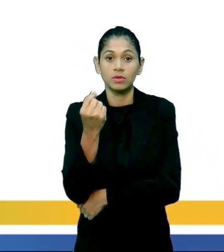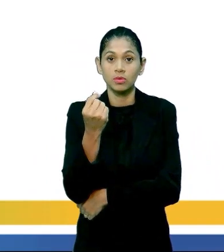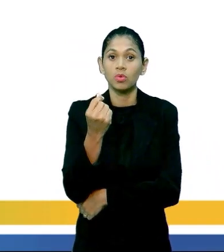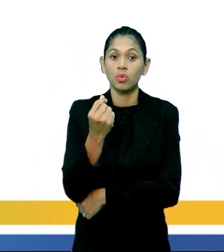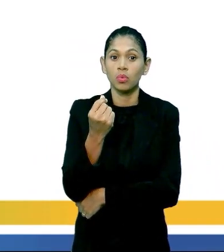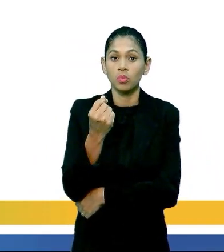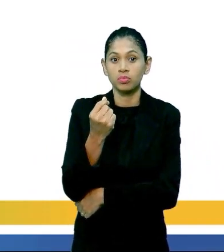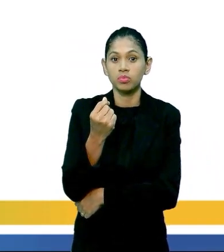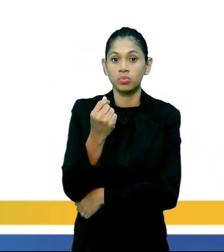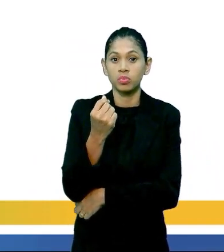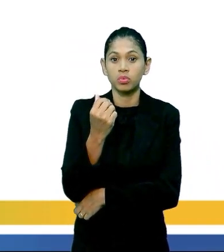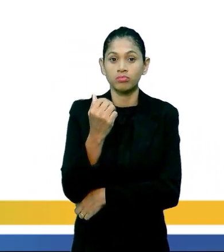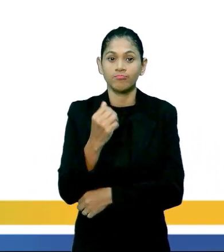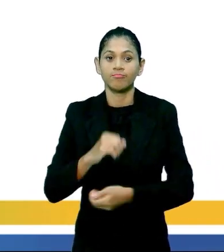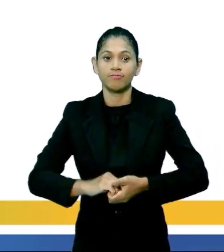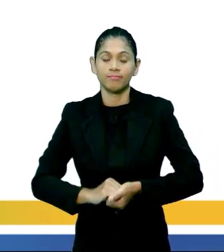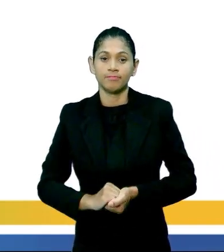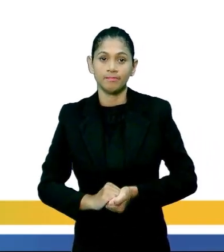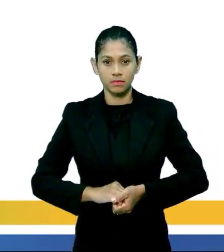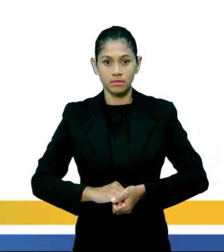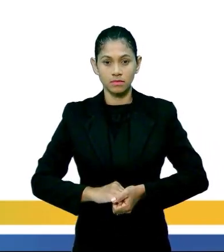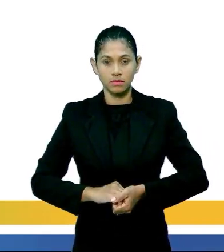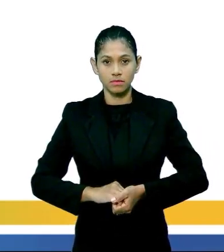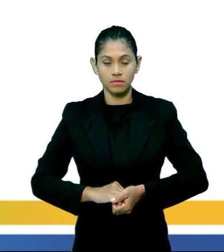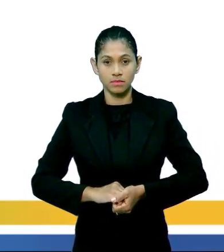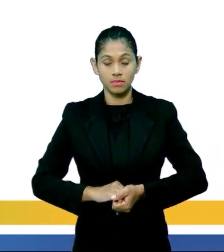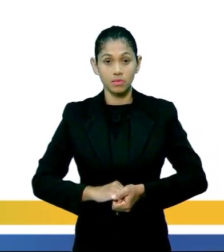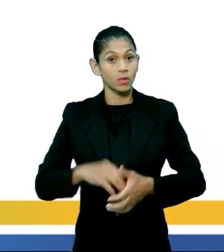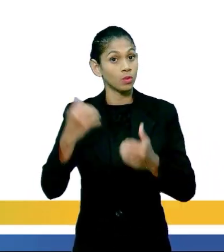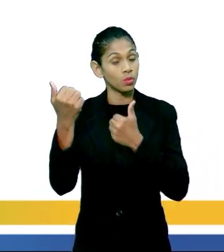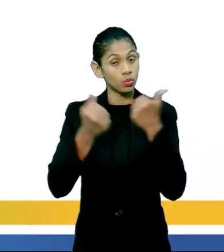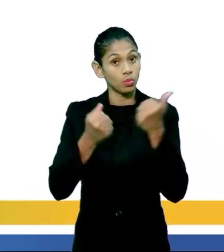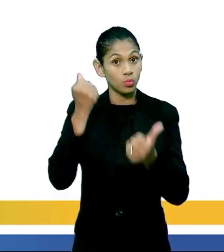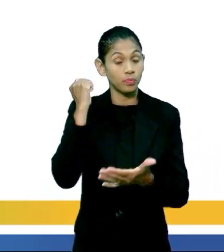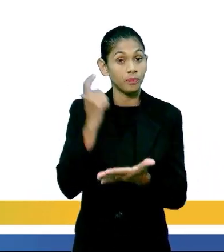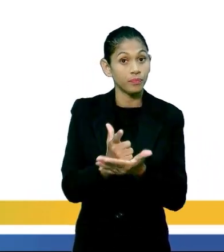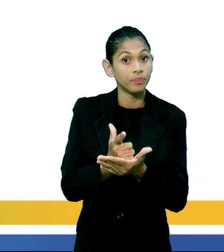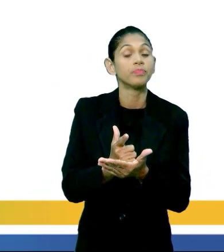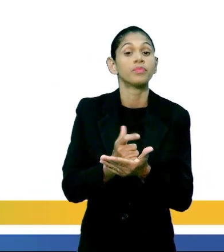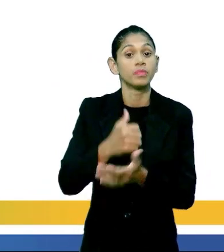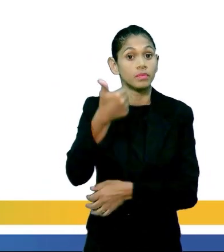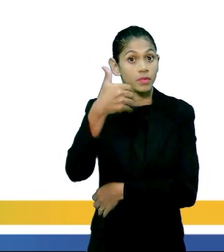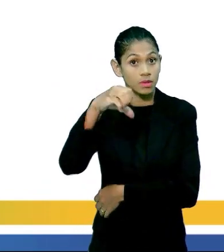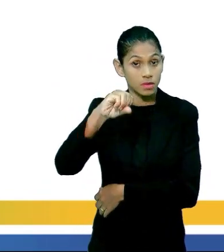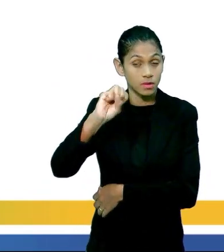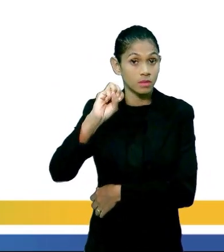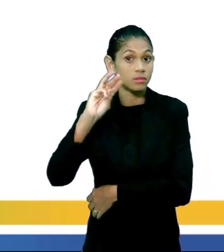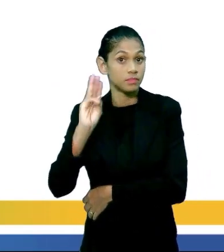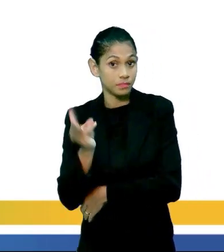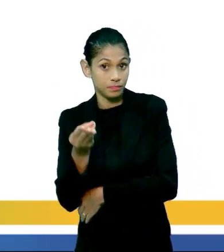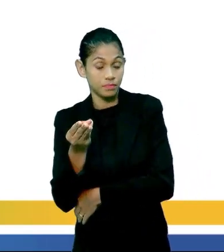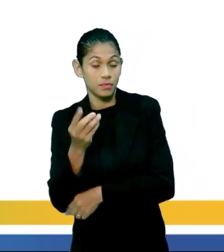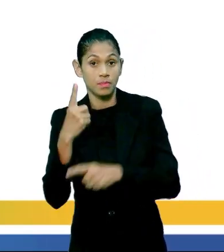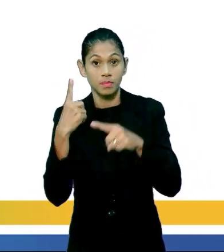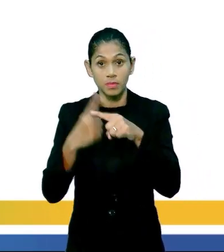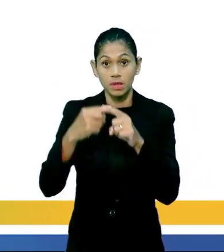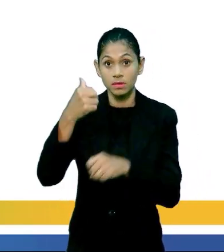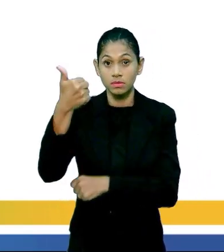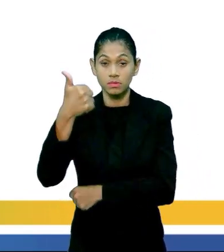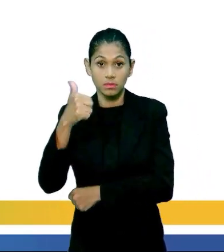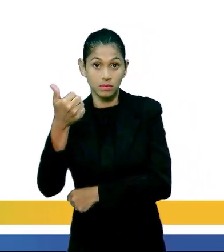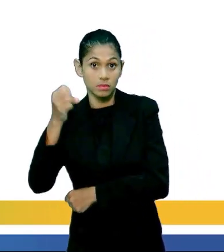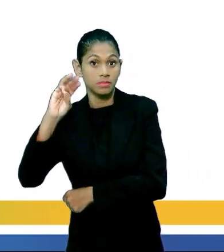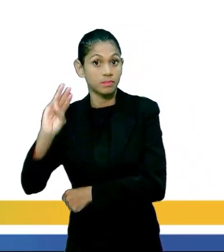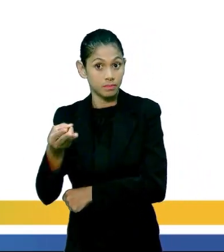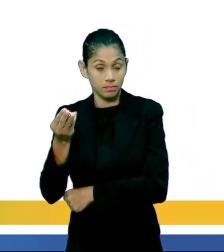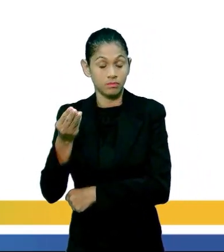isso. Vamos às respostas. O carro foi comprado por 19 mil mais 11 mil, ou seja,